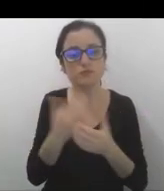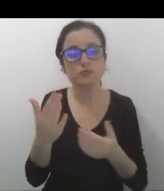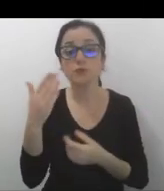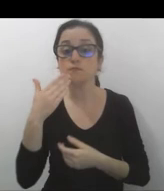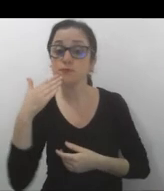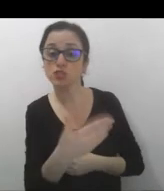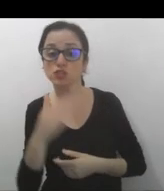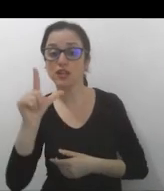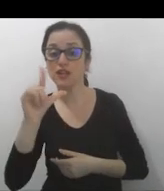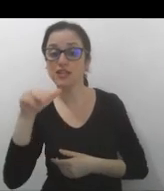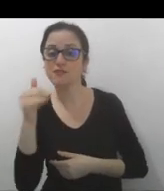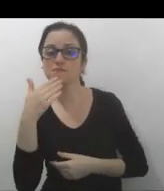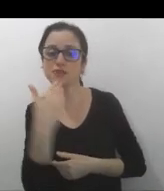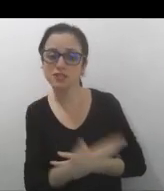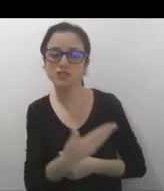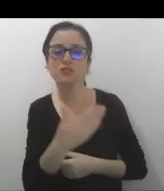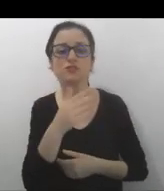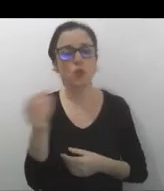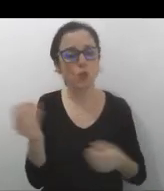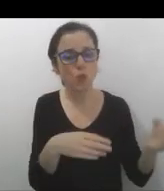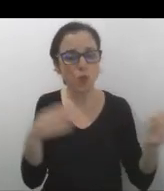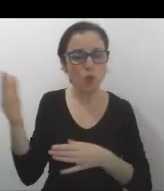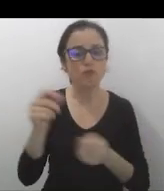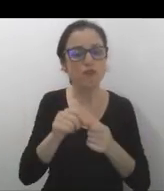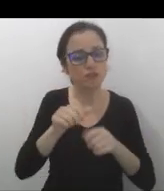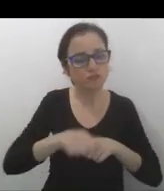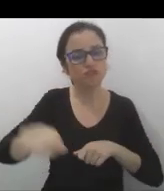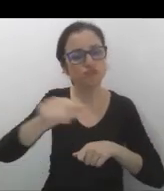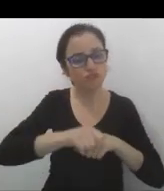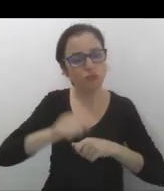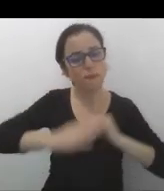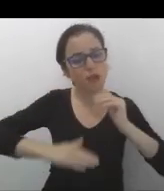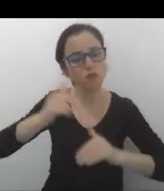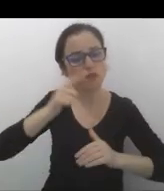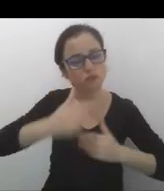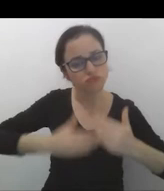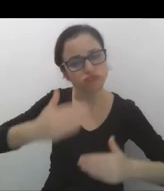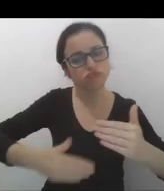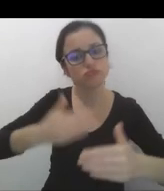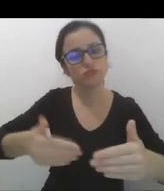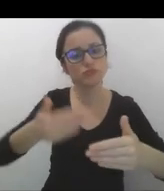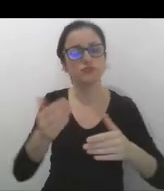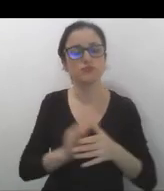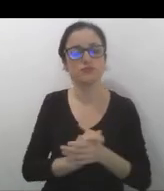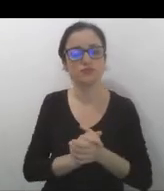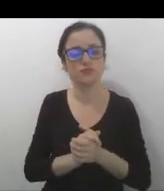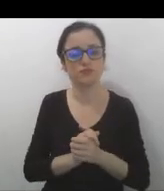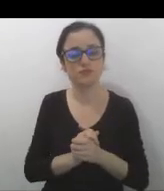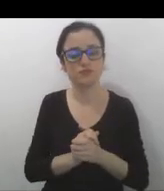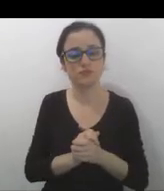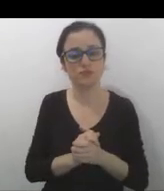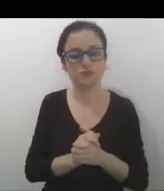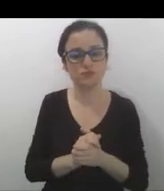como chama, esse sisal, a pedido da Lina, né? Então, eram inovações também que o TEAR